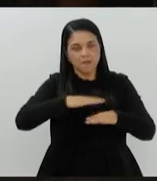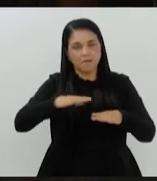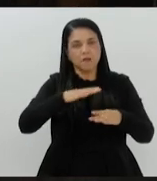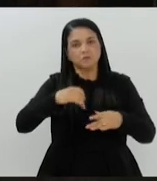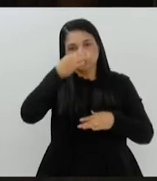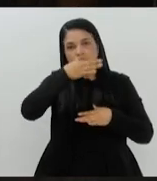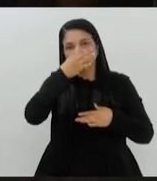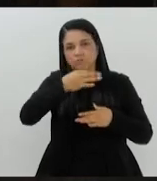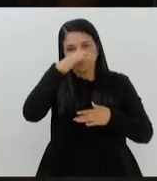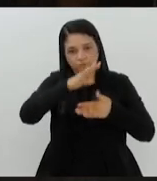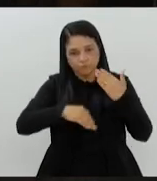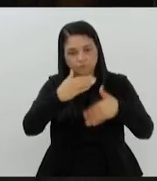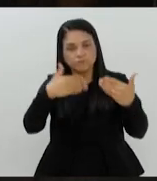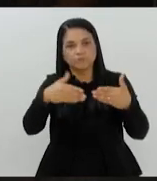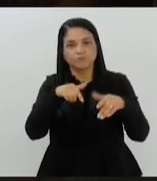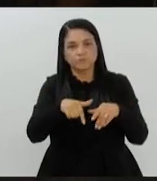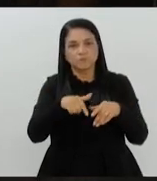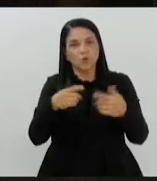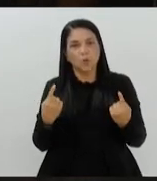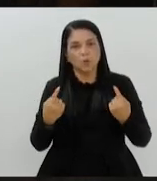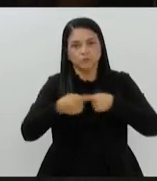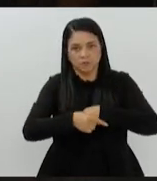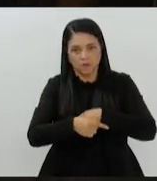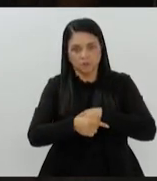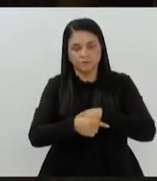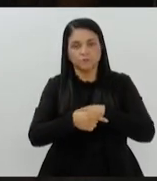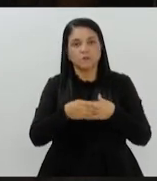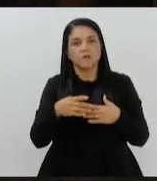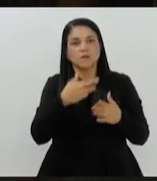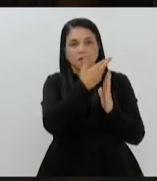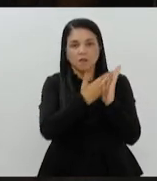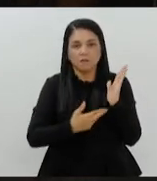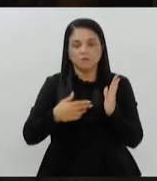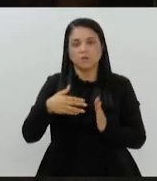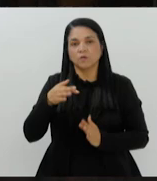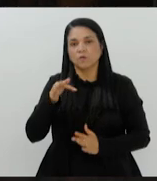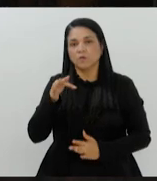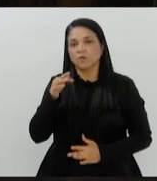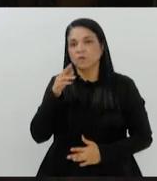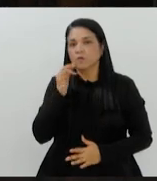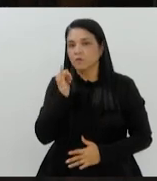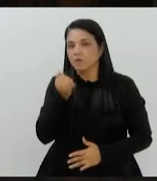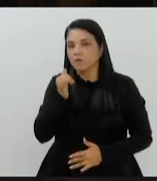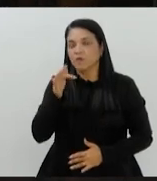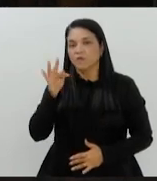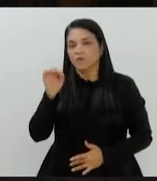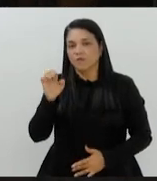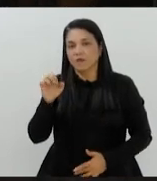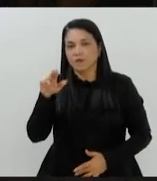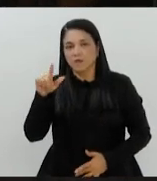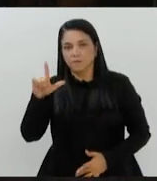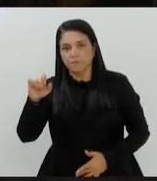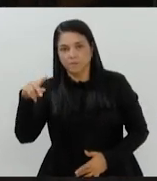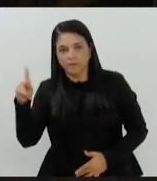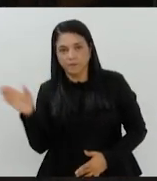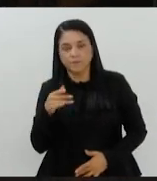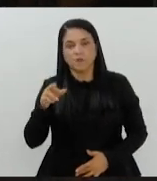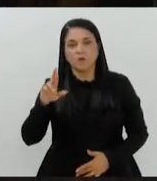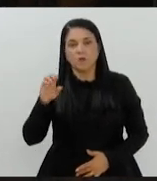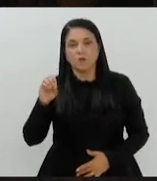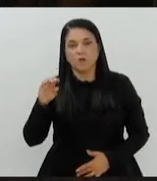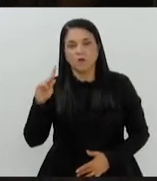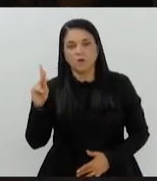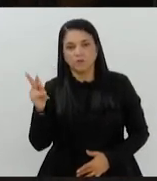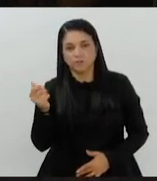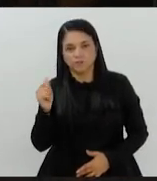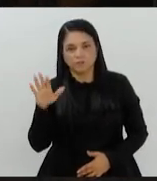e desenvolvimento regional contrário. Relator, deputado Felipe Raves, Júlio Rocha, Felipinho